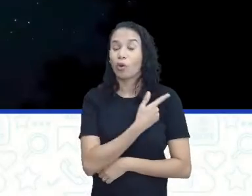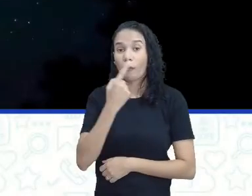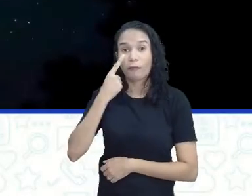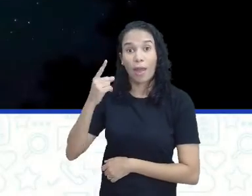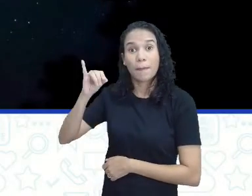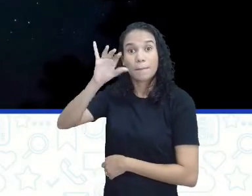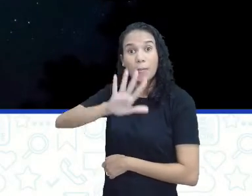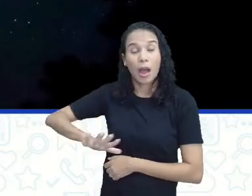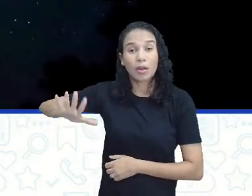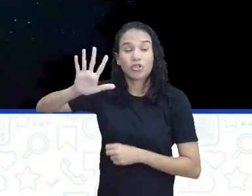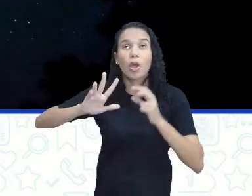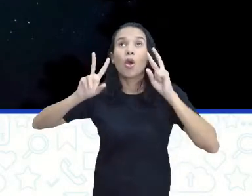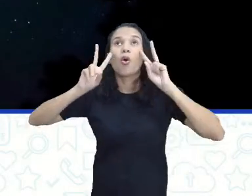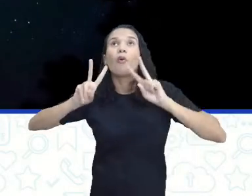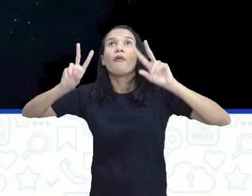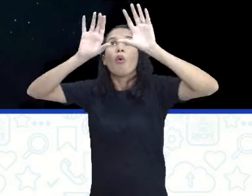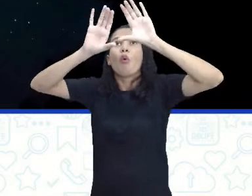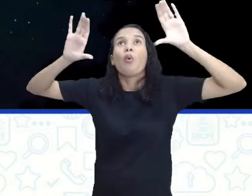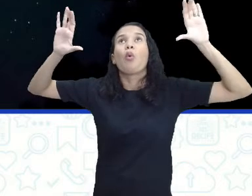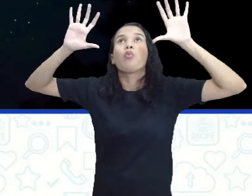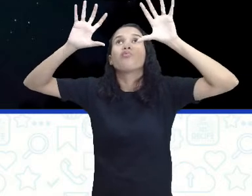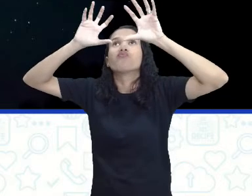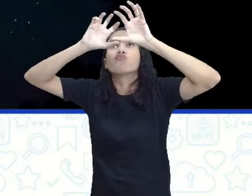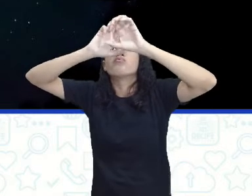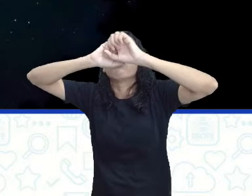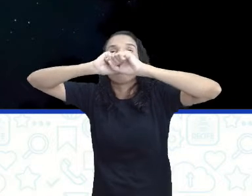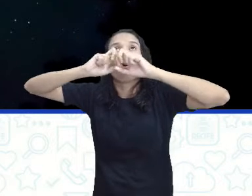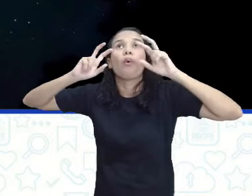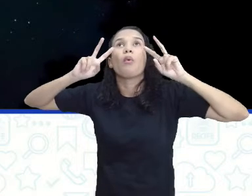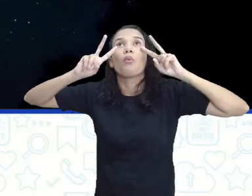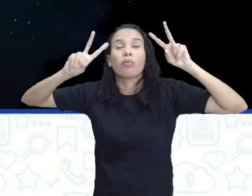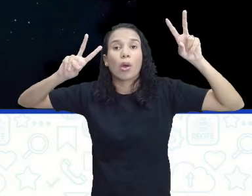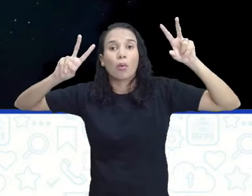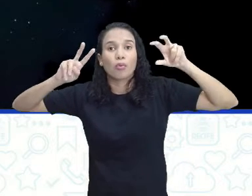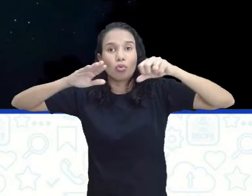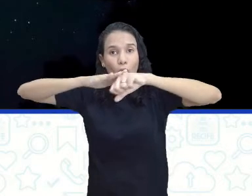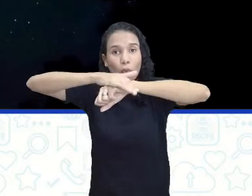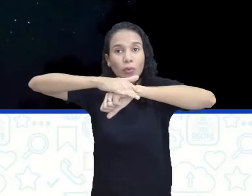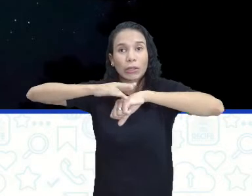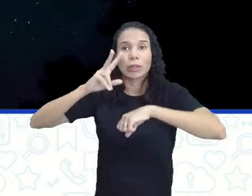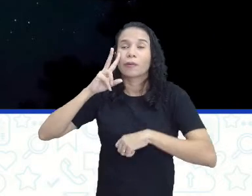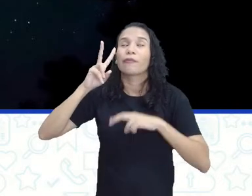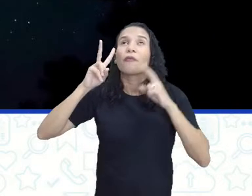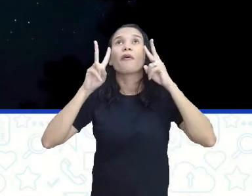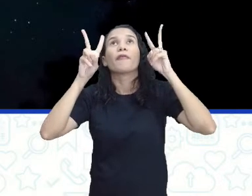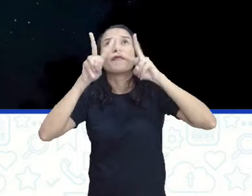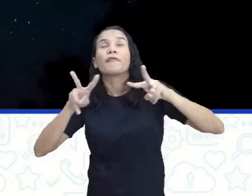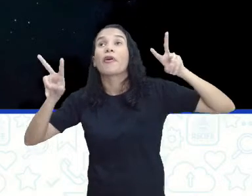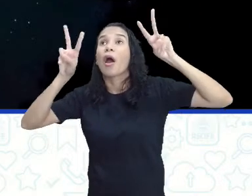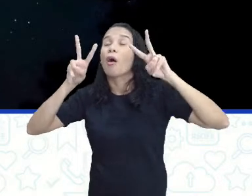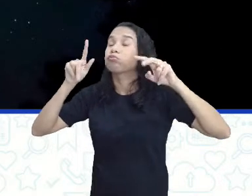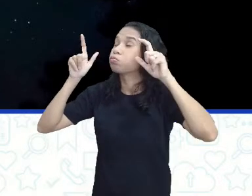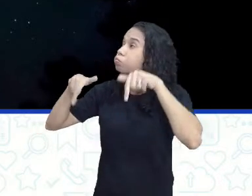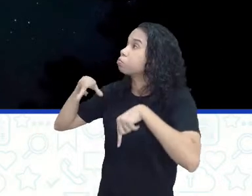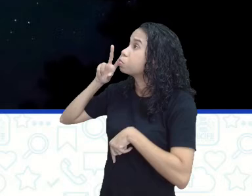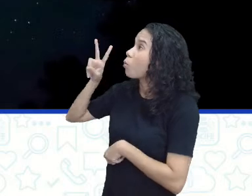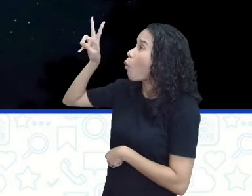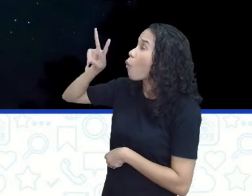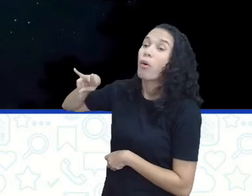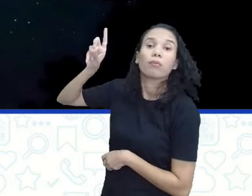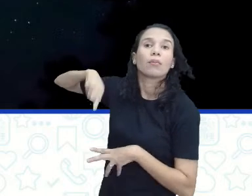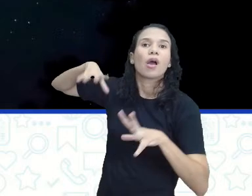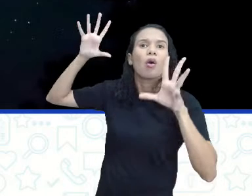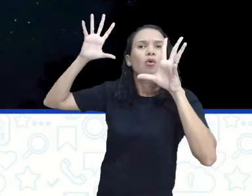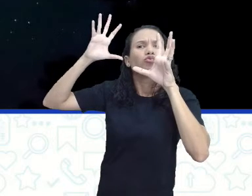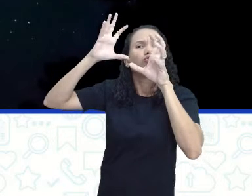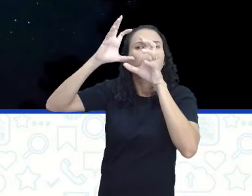imagem do céu noturno, né? Vemos aí uma imagem né? Esse lugar está totalmente no escuro, né?